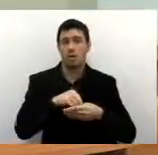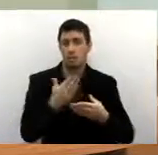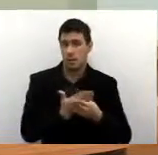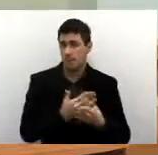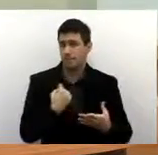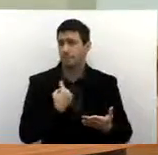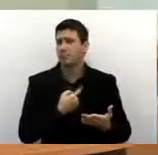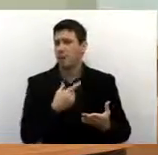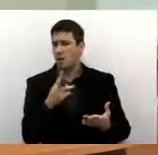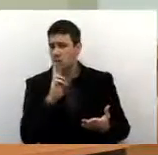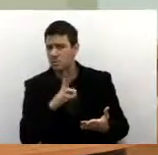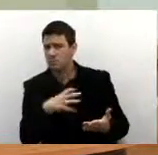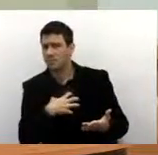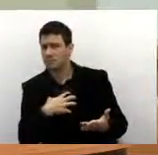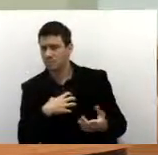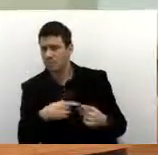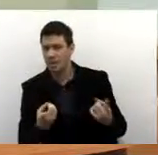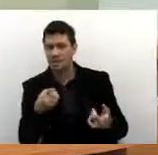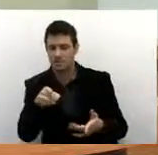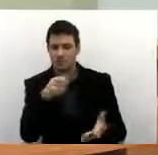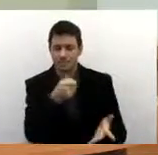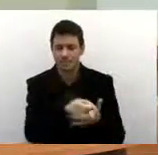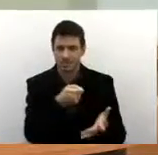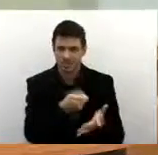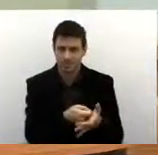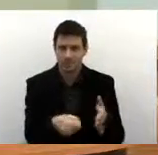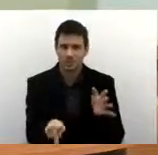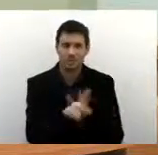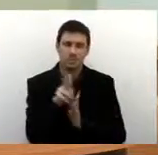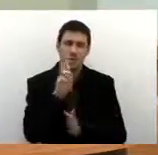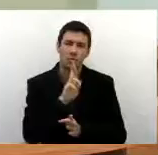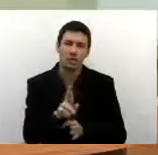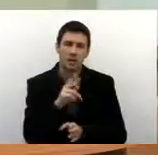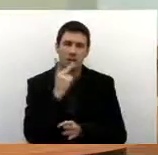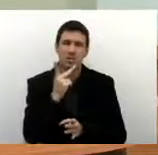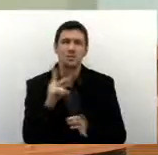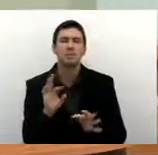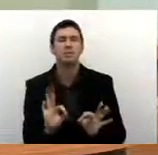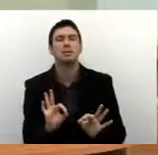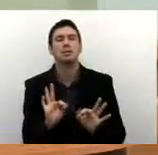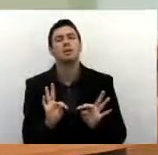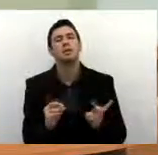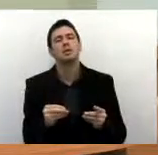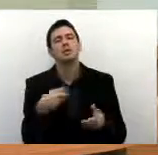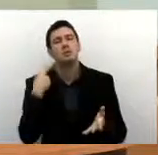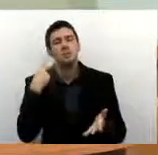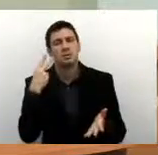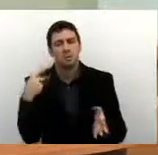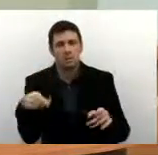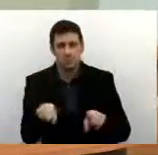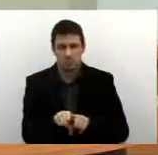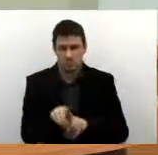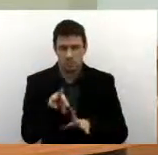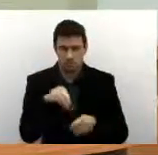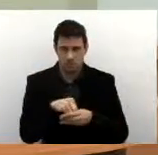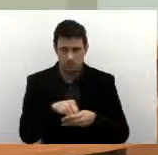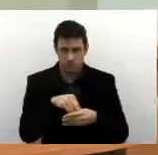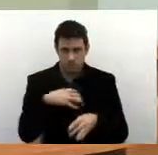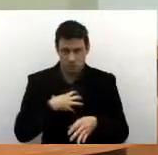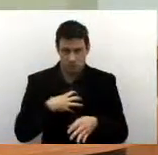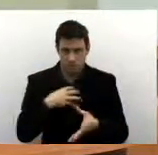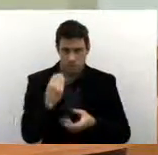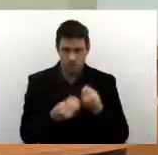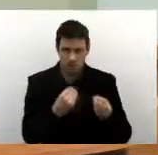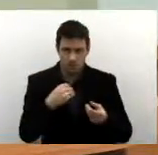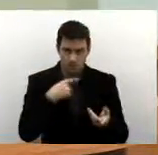com as respostas, e ele é persistente para que seja atendido devidamente os vereadores da forma no qual ele